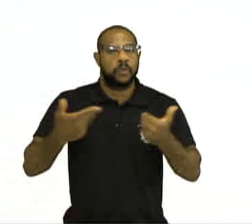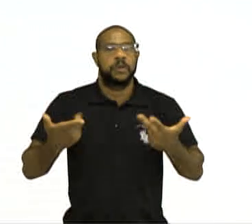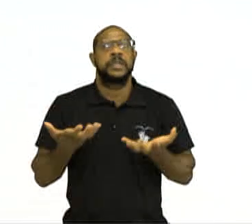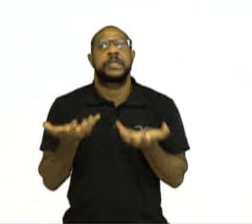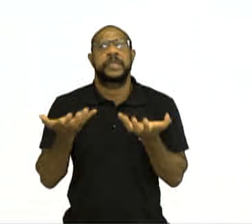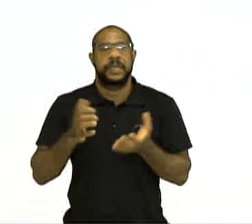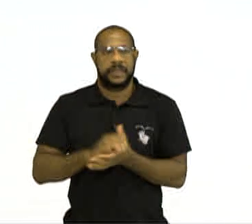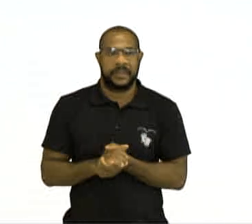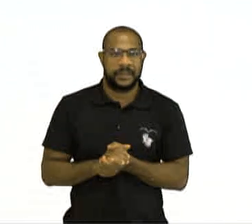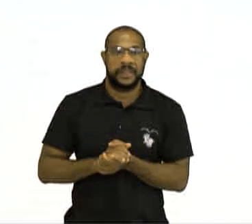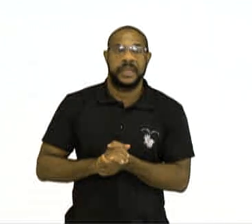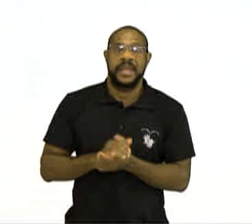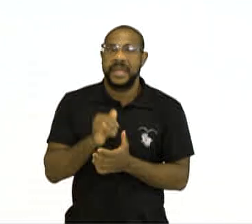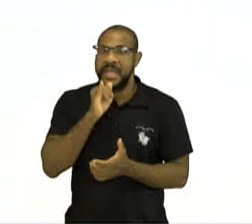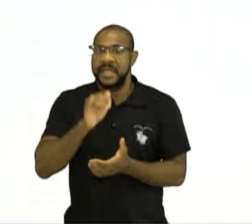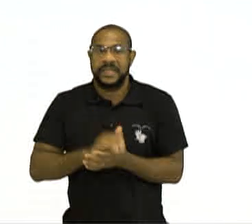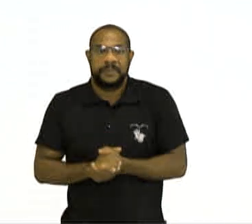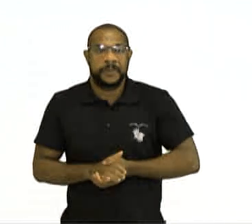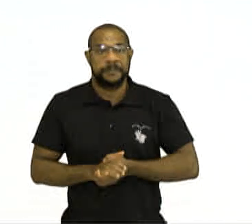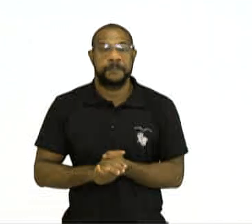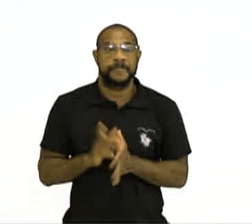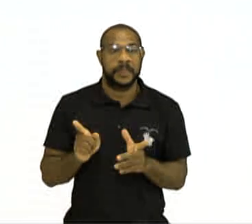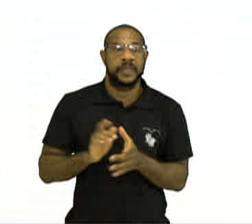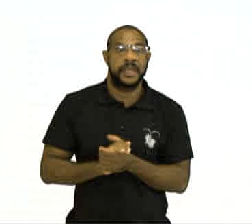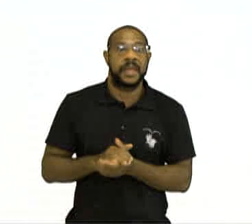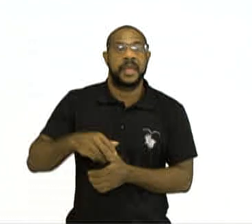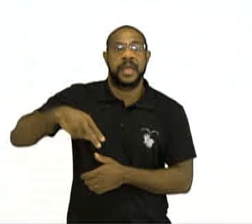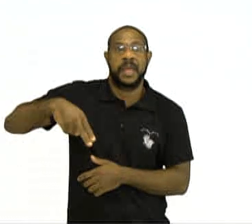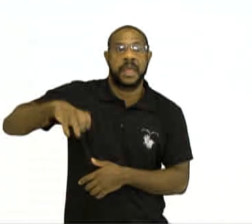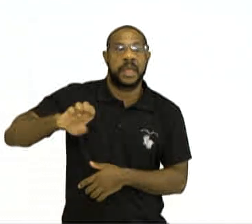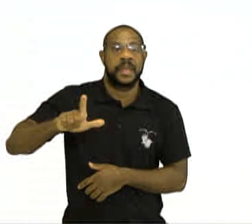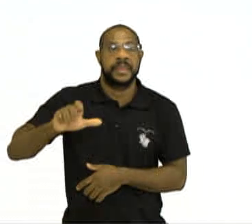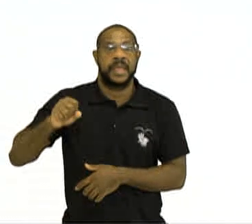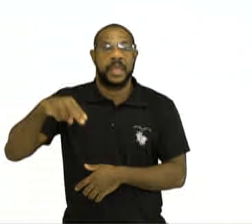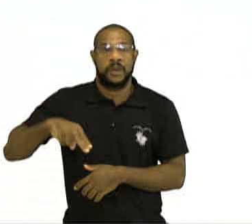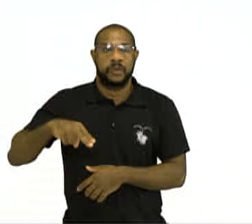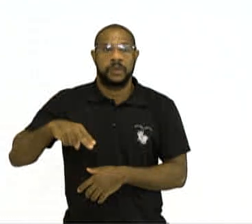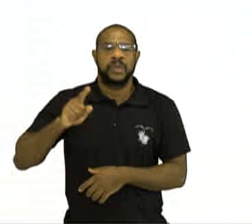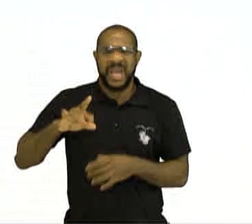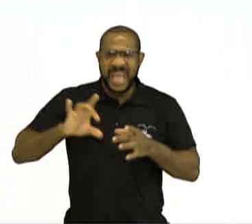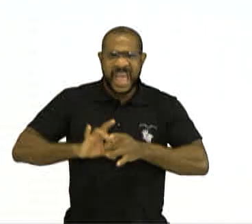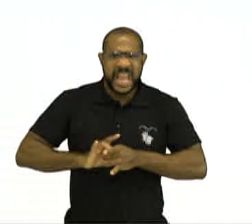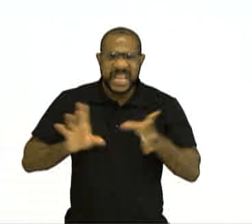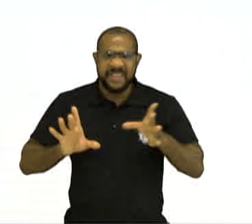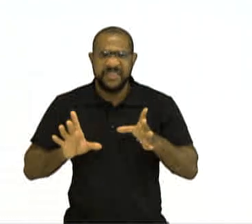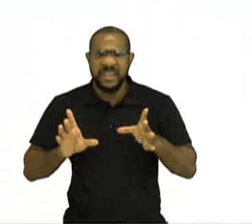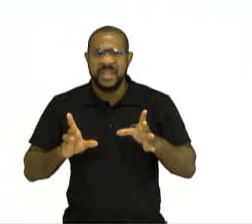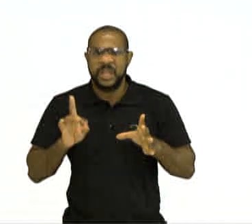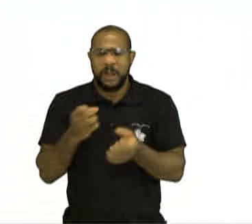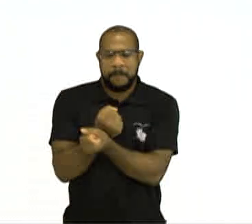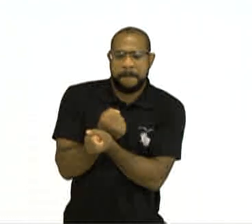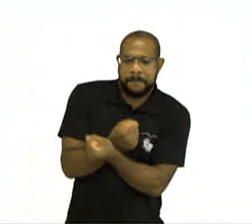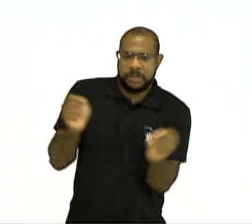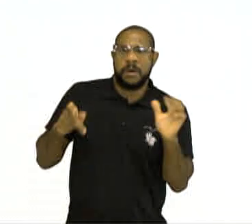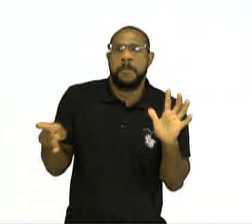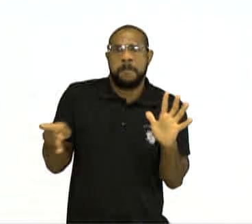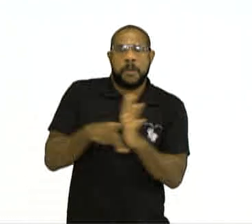líder, Nelson Mandela, abre aspas, ser livre não é apenas quebrar as próprias correntes, mas